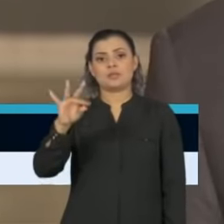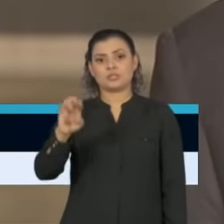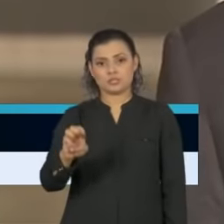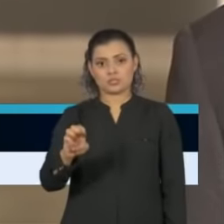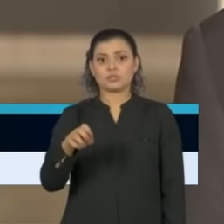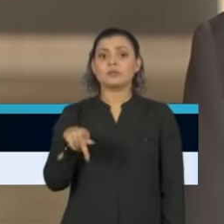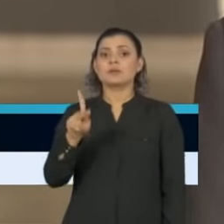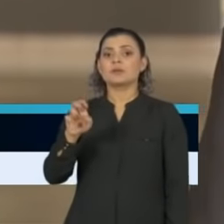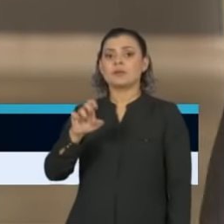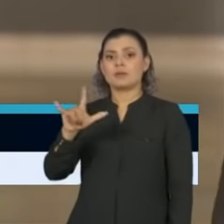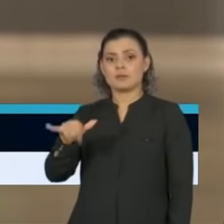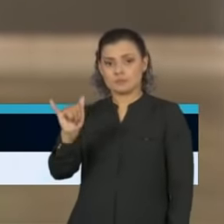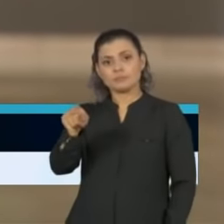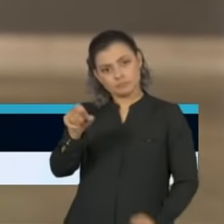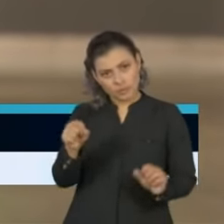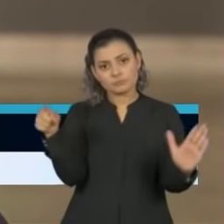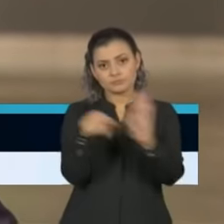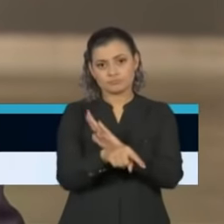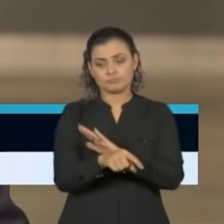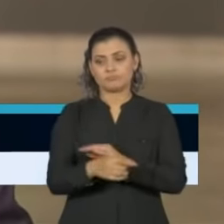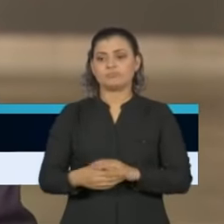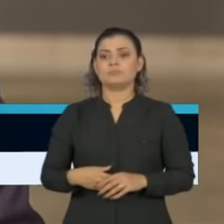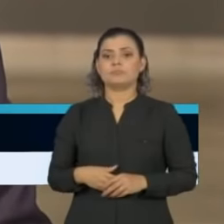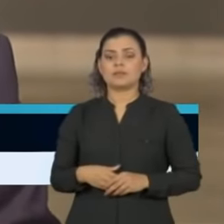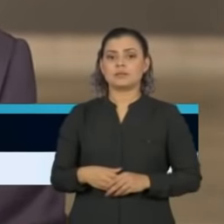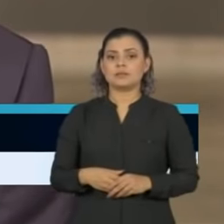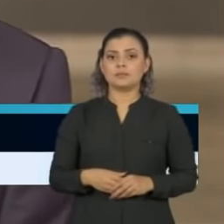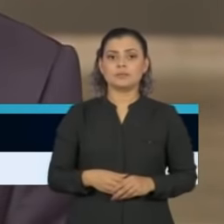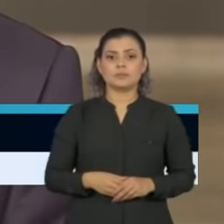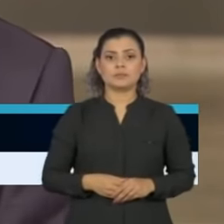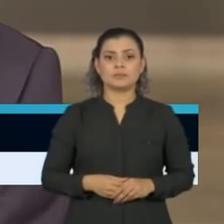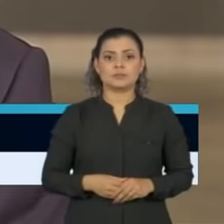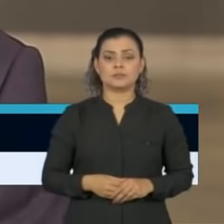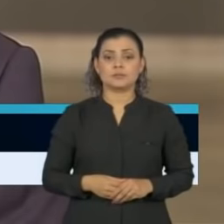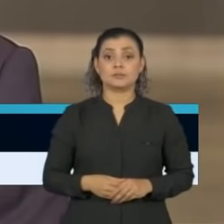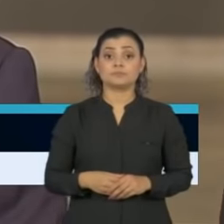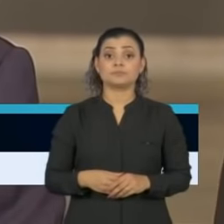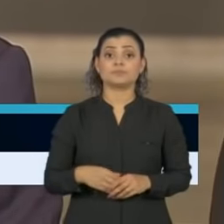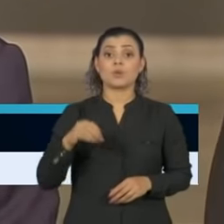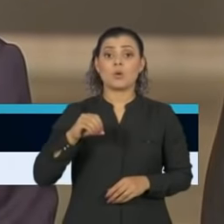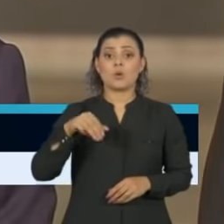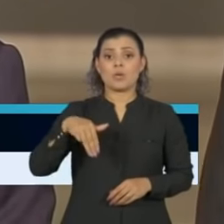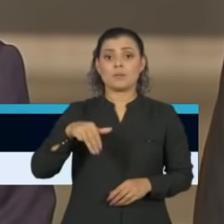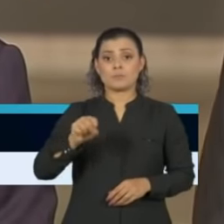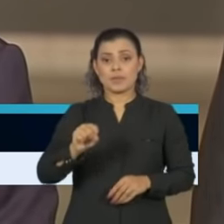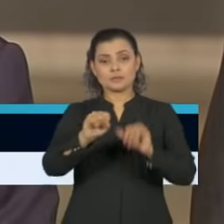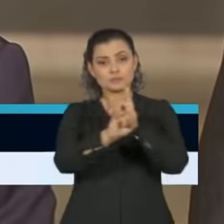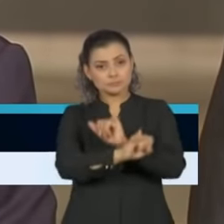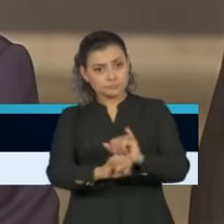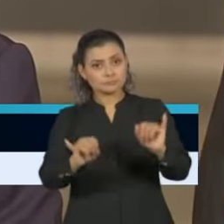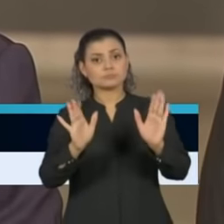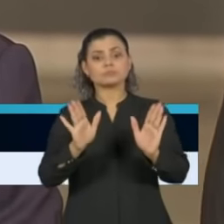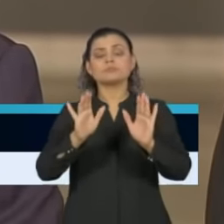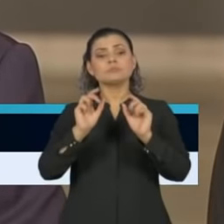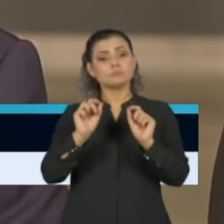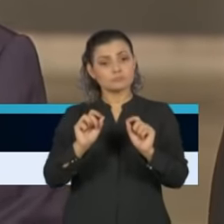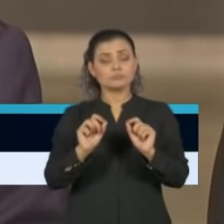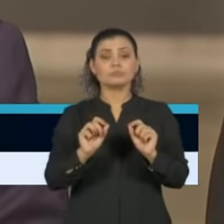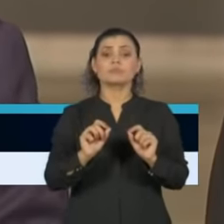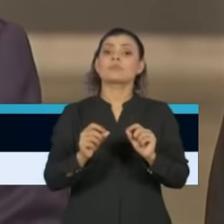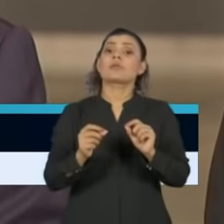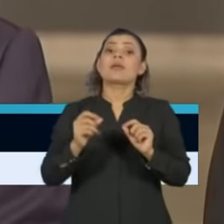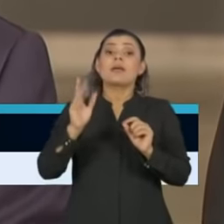Kelly, boa tarde. Sua pergunta, por favor. Boa tarde. Bom, a Organização Mundial da Saúde hoje disse que os testes